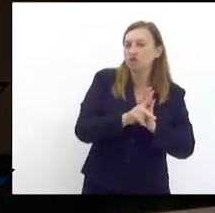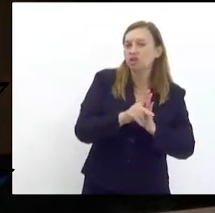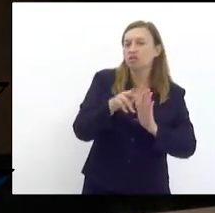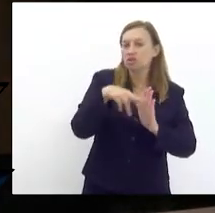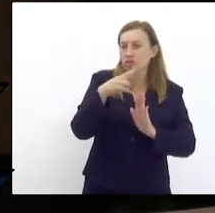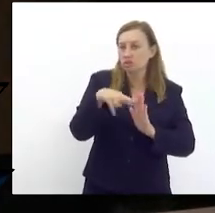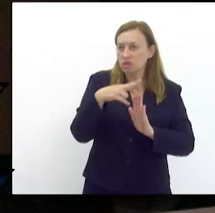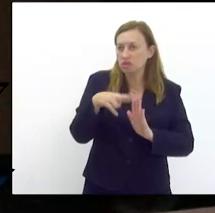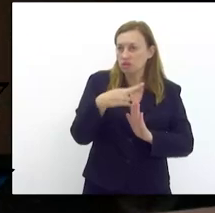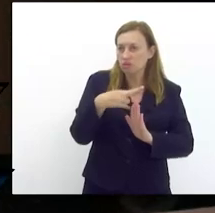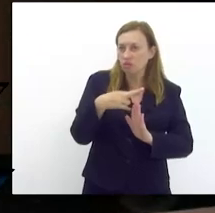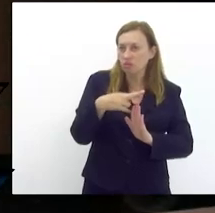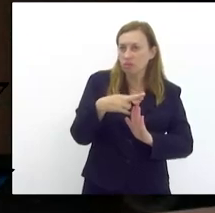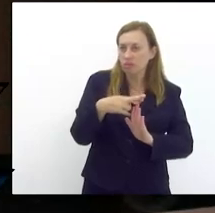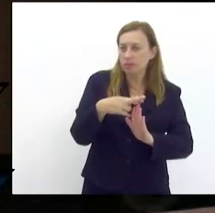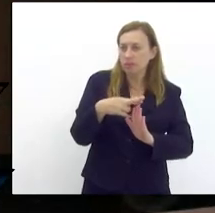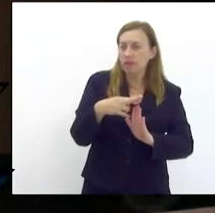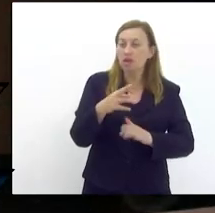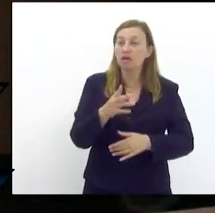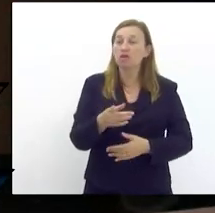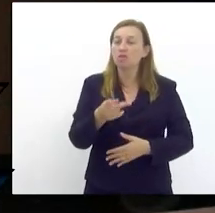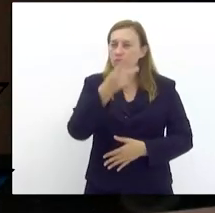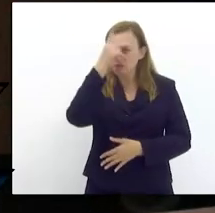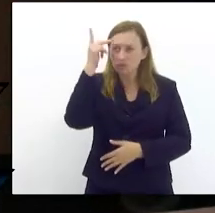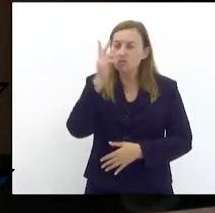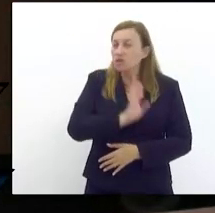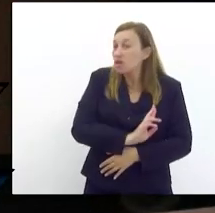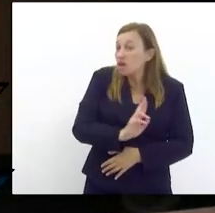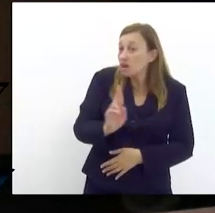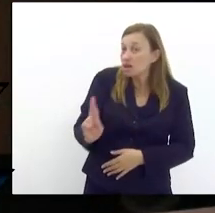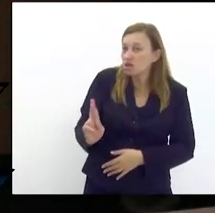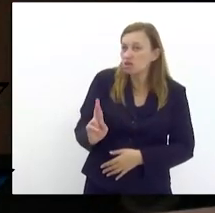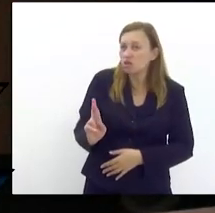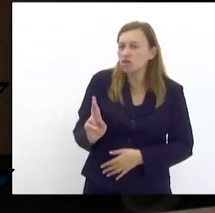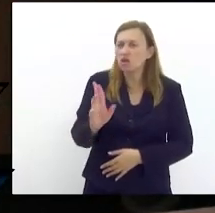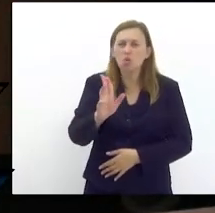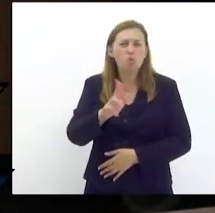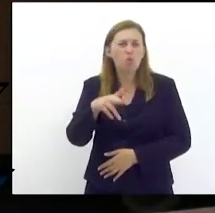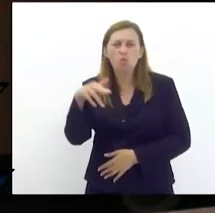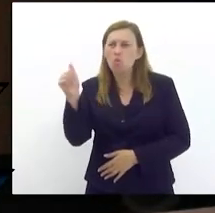são religiosos que nunca